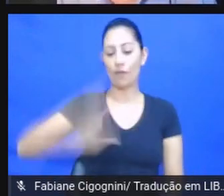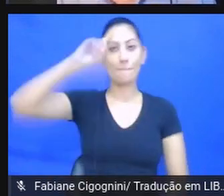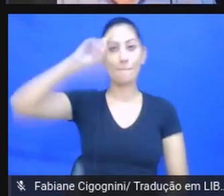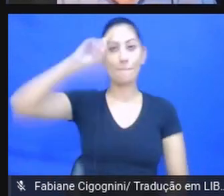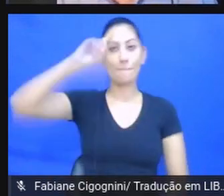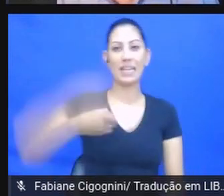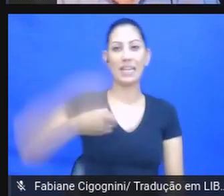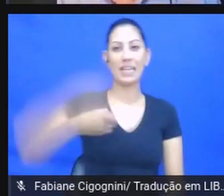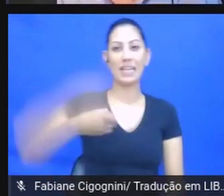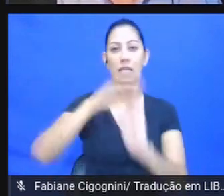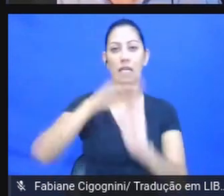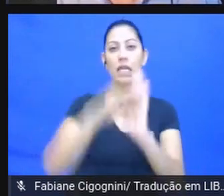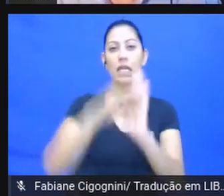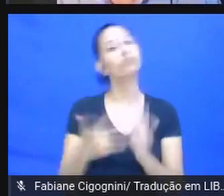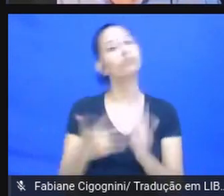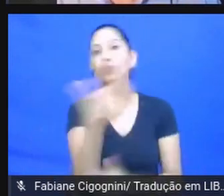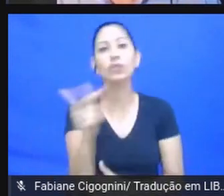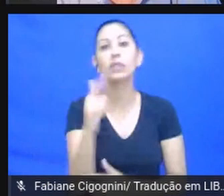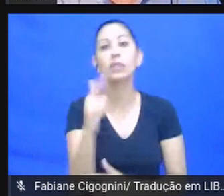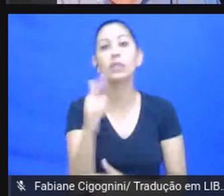fazer sem